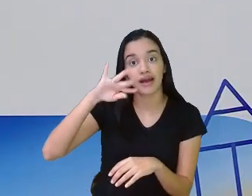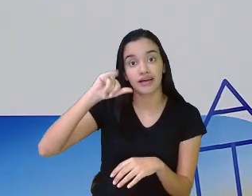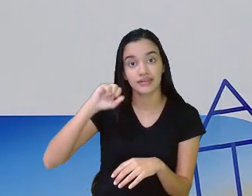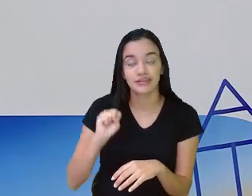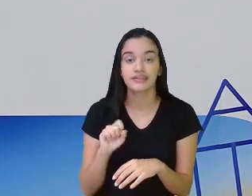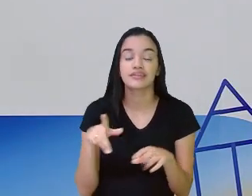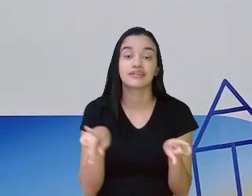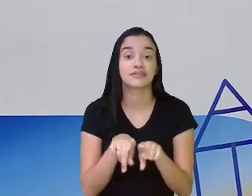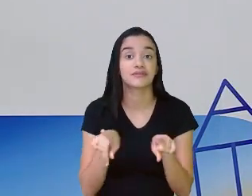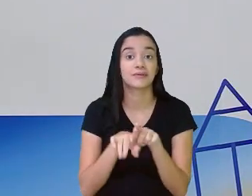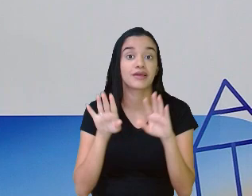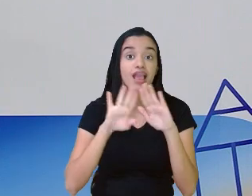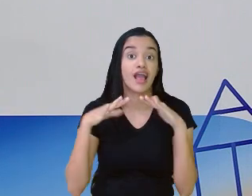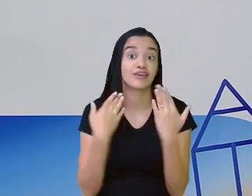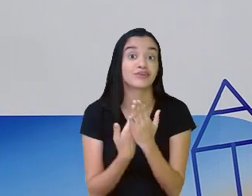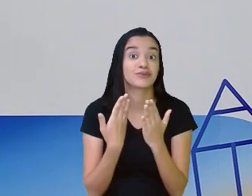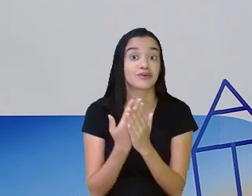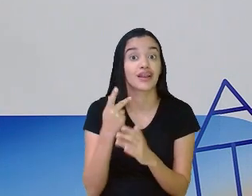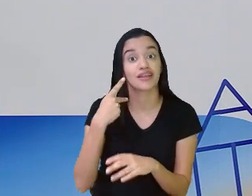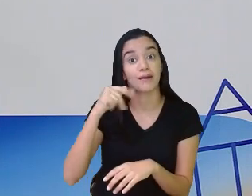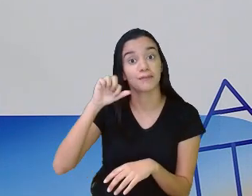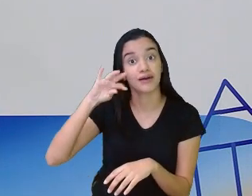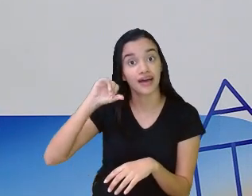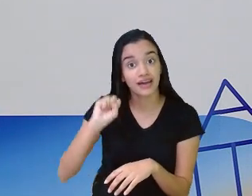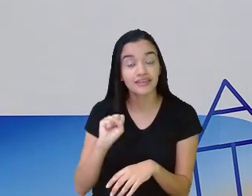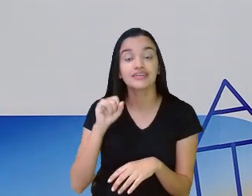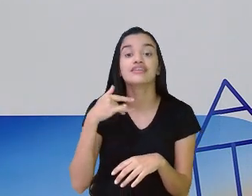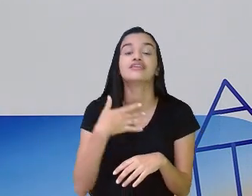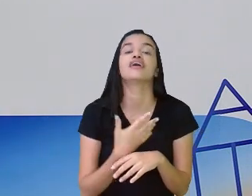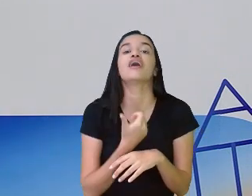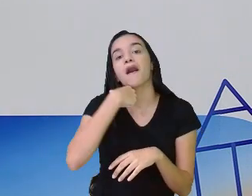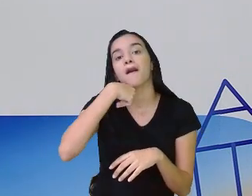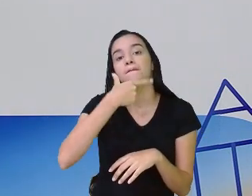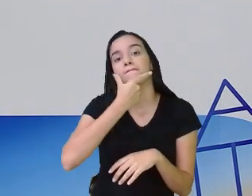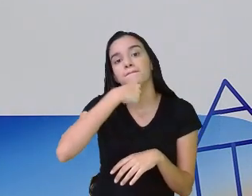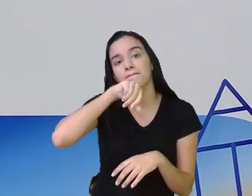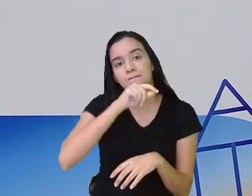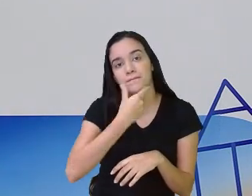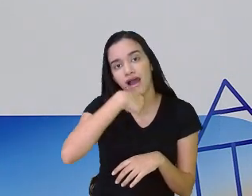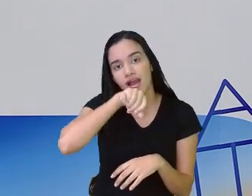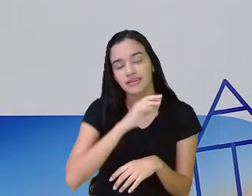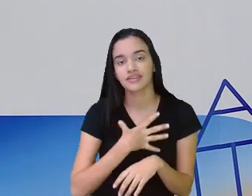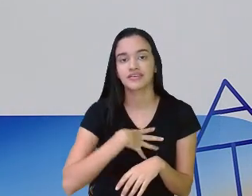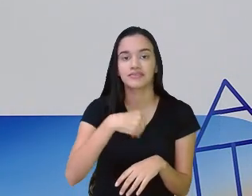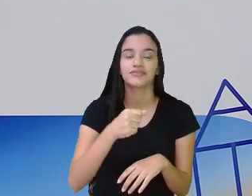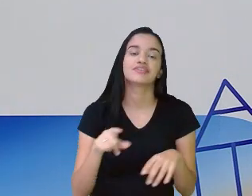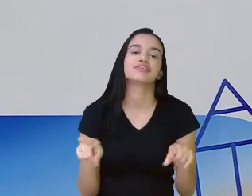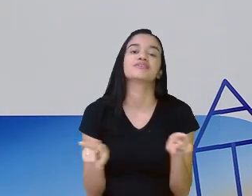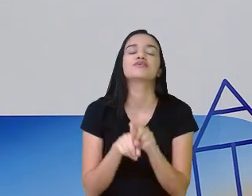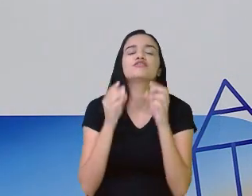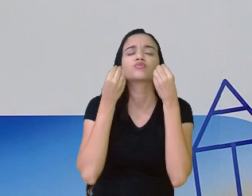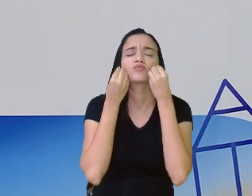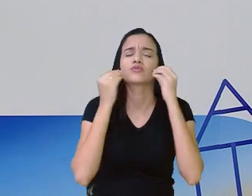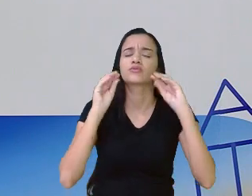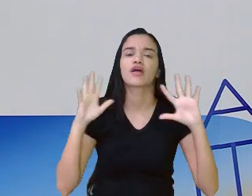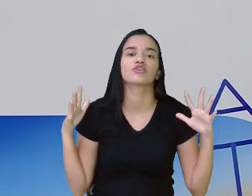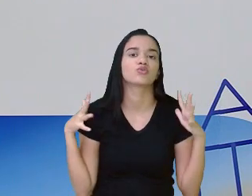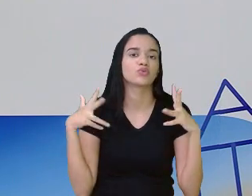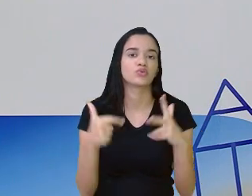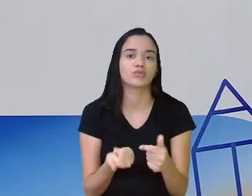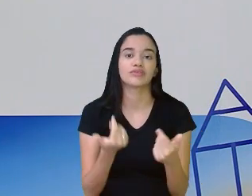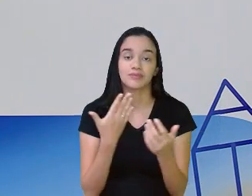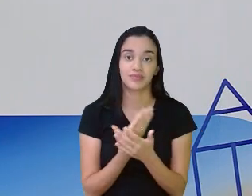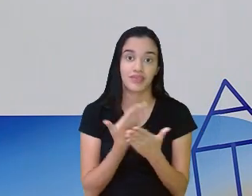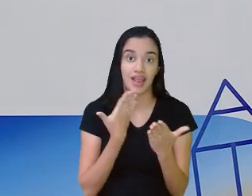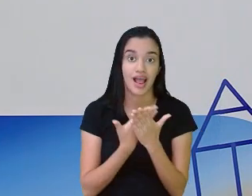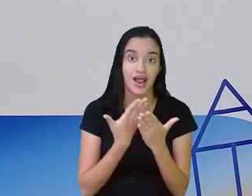Pais e Filhos também assiste, né? Quero mandar um beijo também pro pessoal da Maestro Nelson Ferreira. Todo mundo atento para as aulas